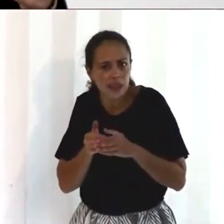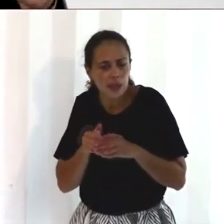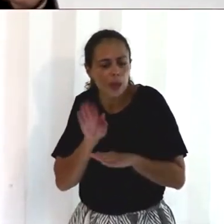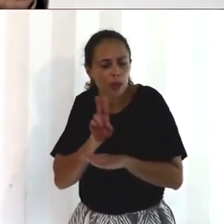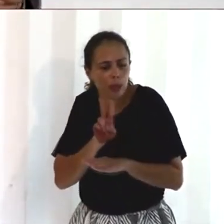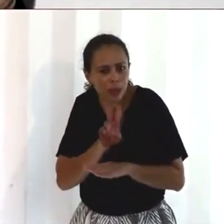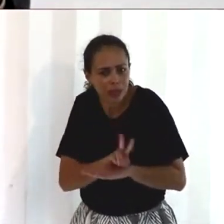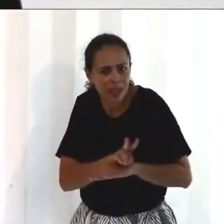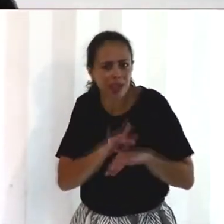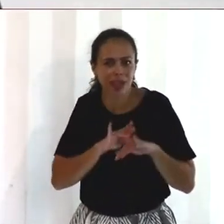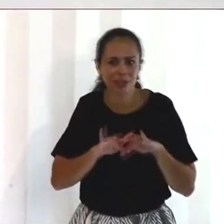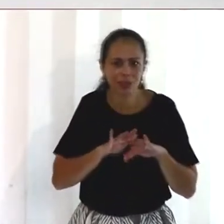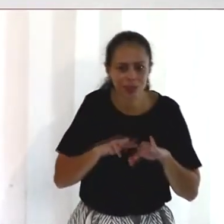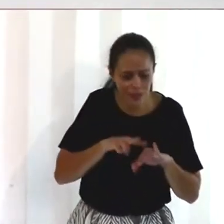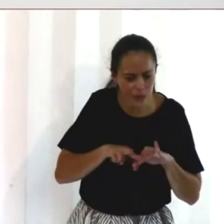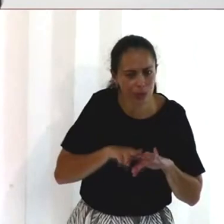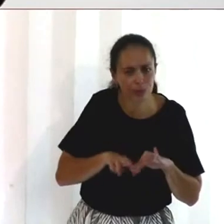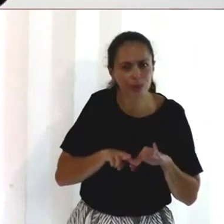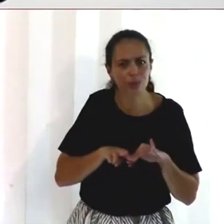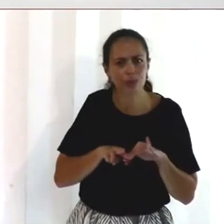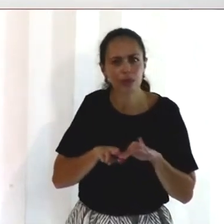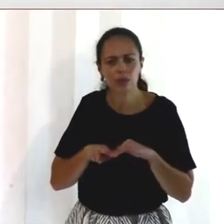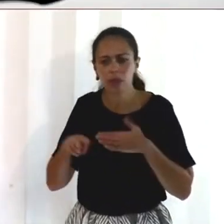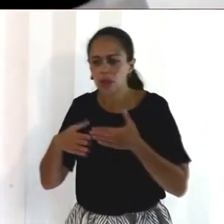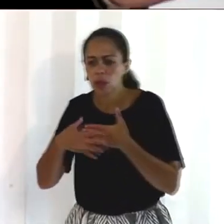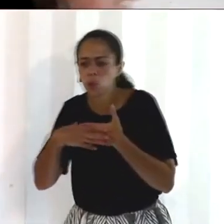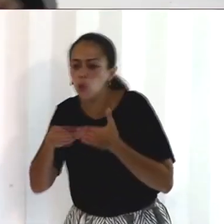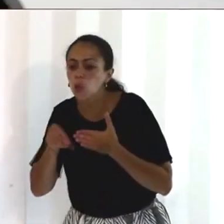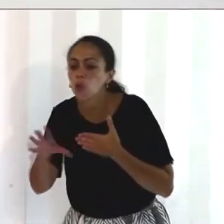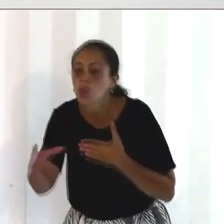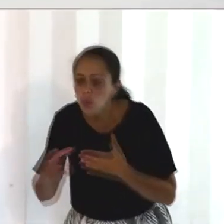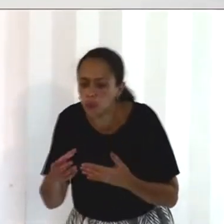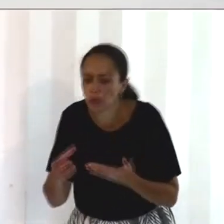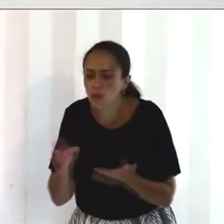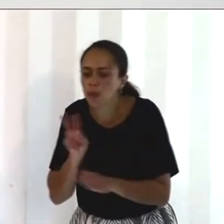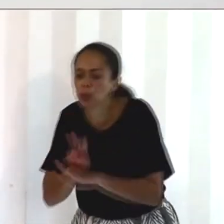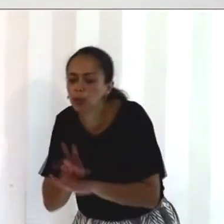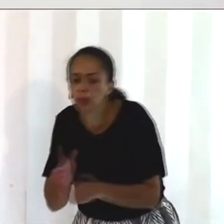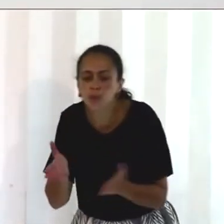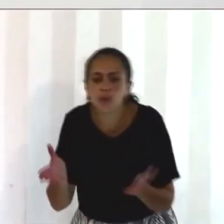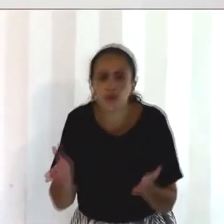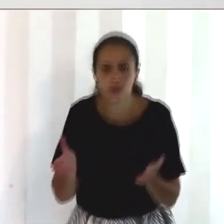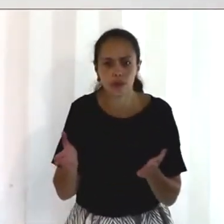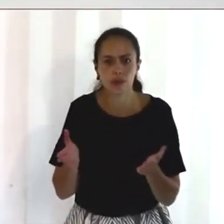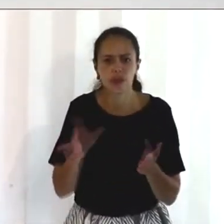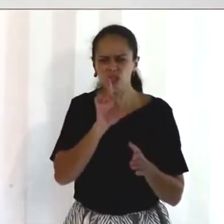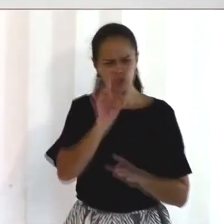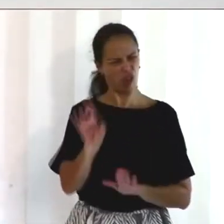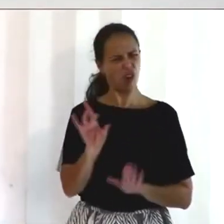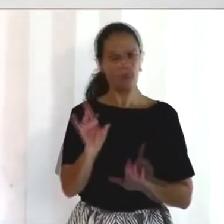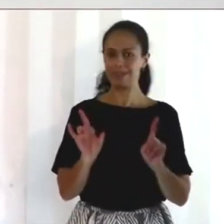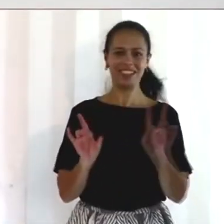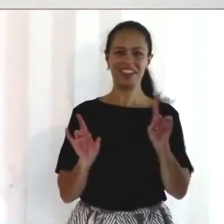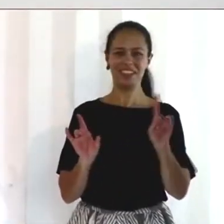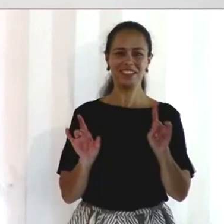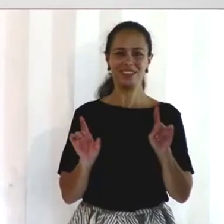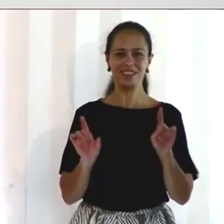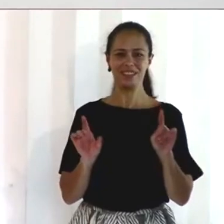ou pratica boa religião quem vai atrás de um órfão, quem vai atrás de uma viúva, mas quem vive a